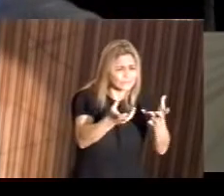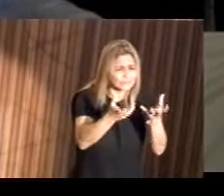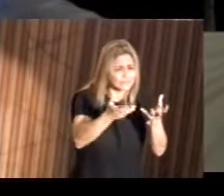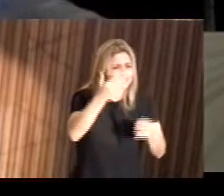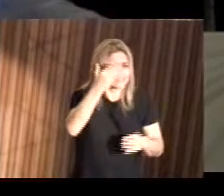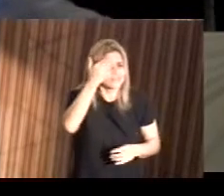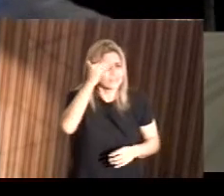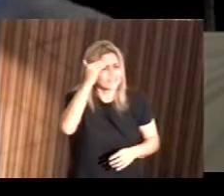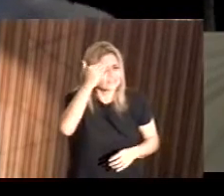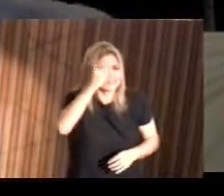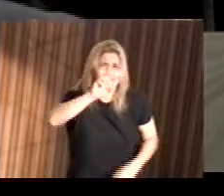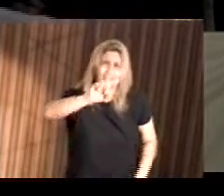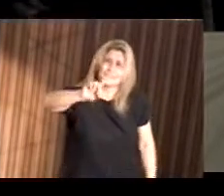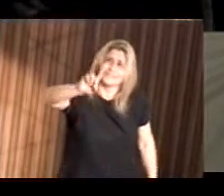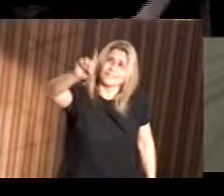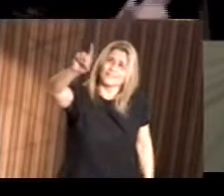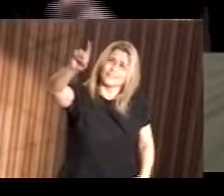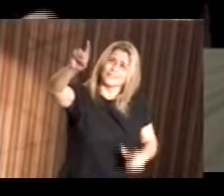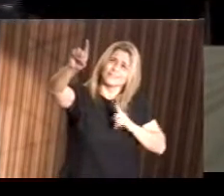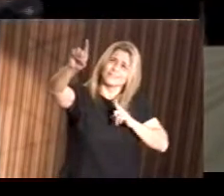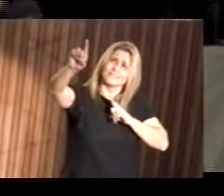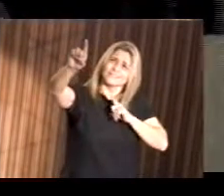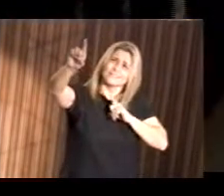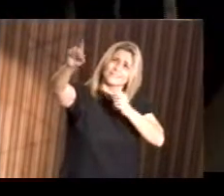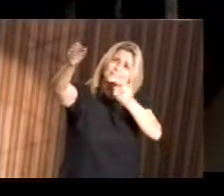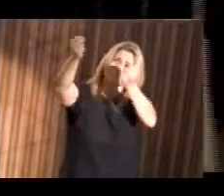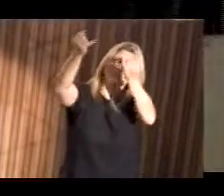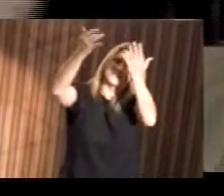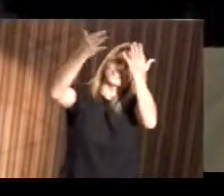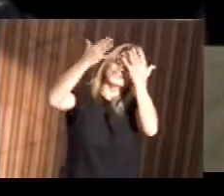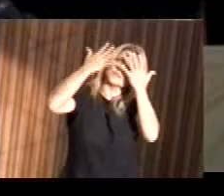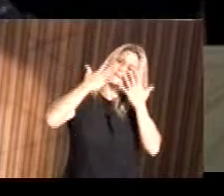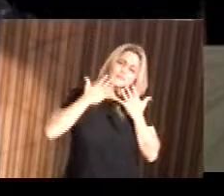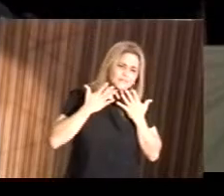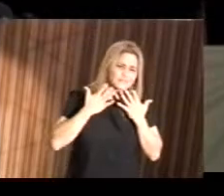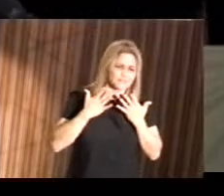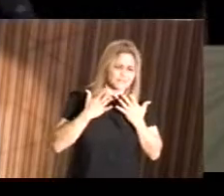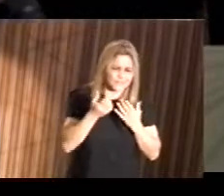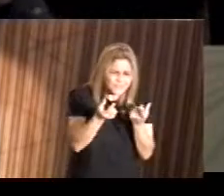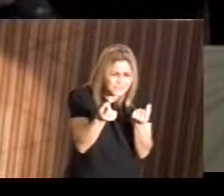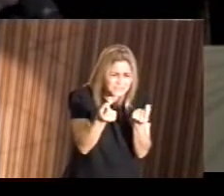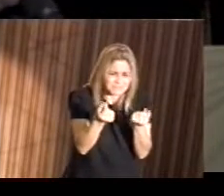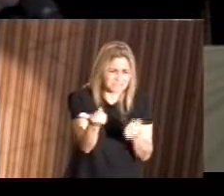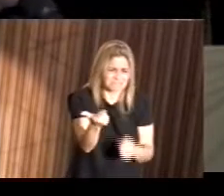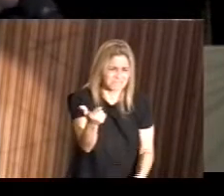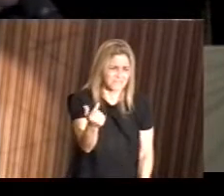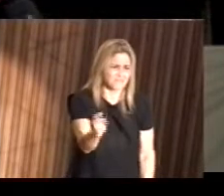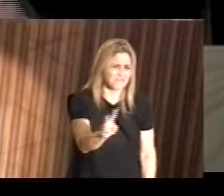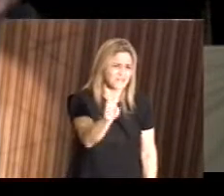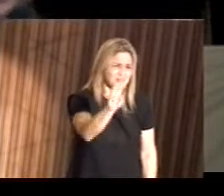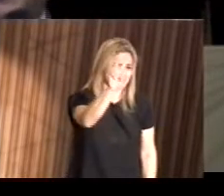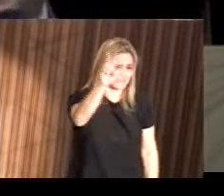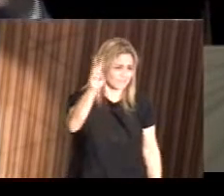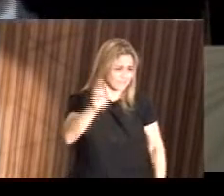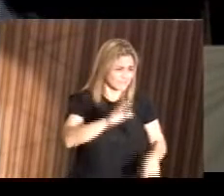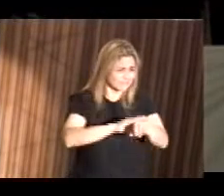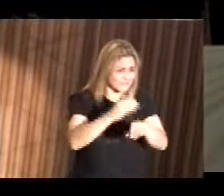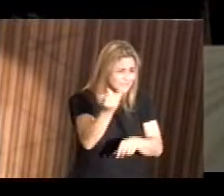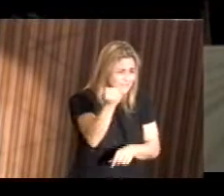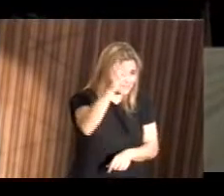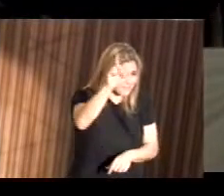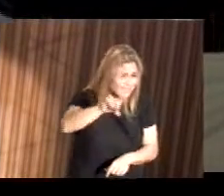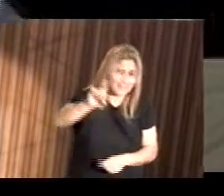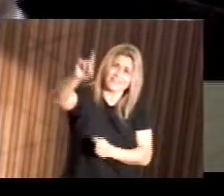entendessem que mais vale a bênção de Deus do que todo esse sistema de valores. Que mais vale a bênção